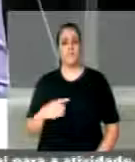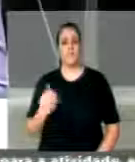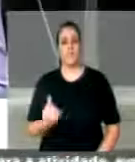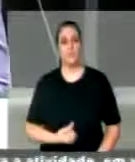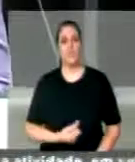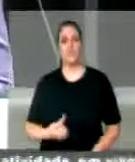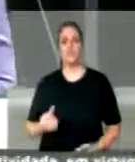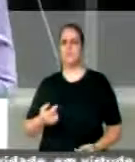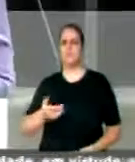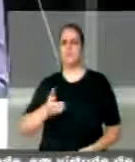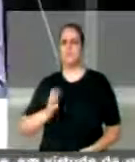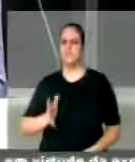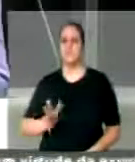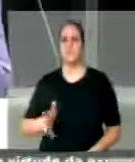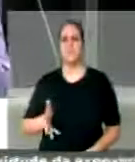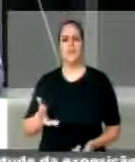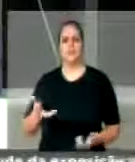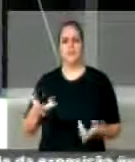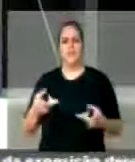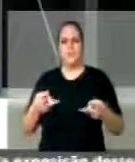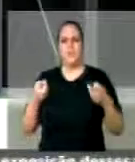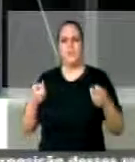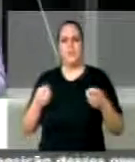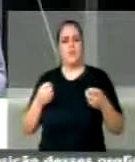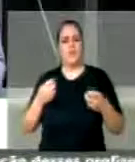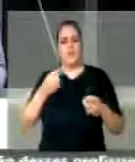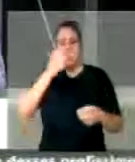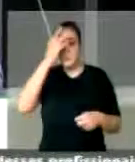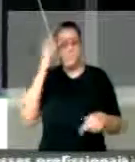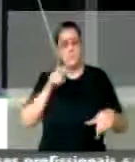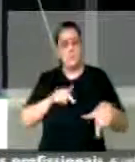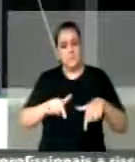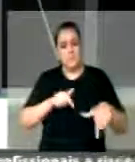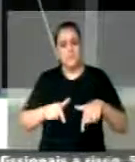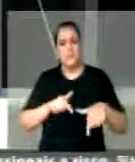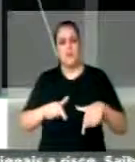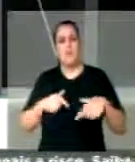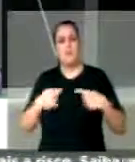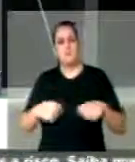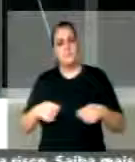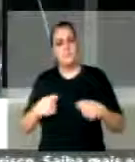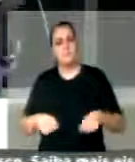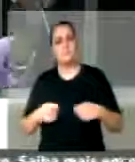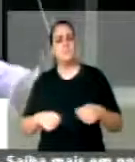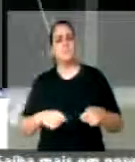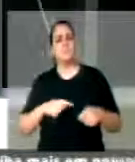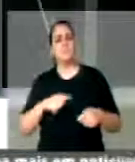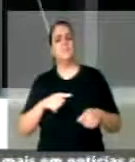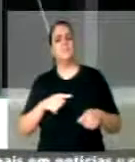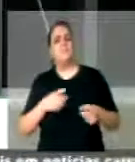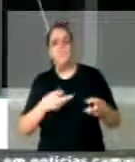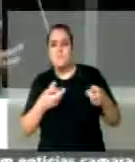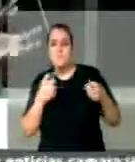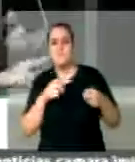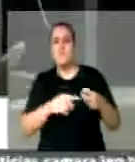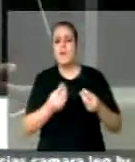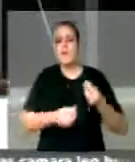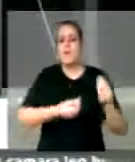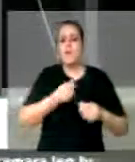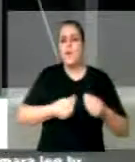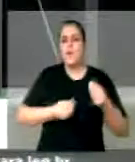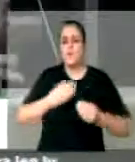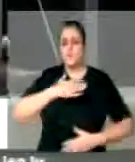do trabalhador, saber o seu tempo, em que condições físicas esse trabalhador